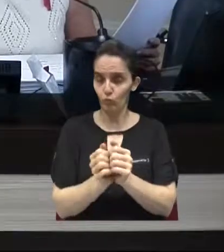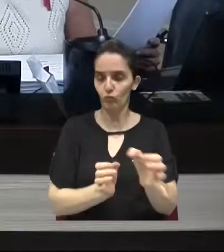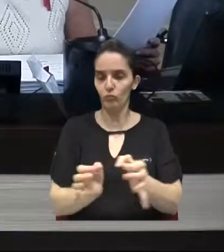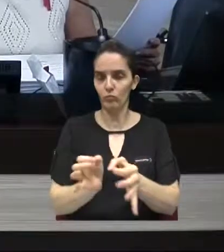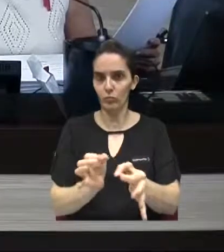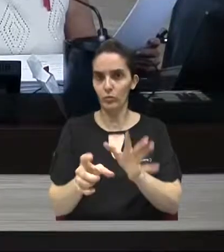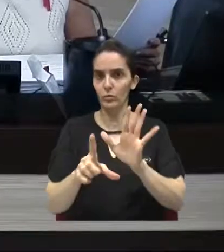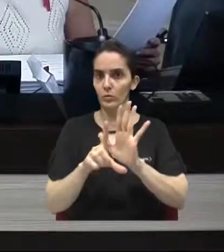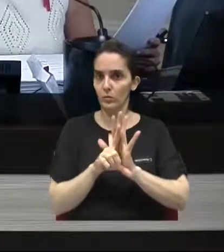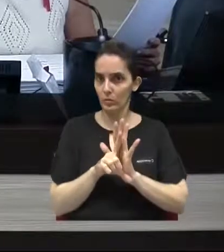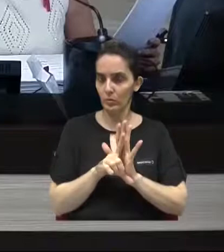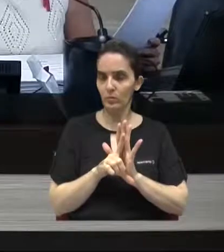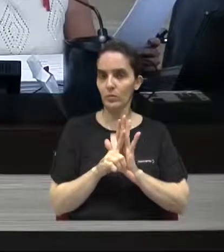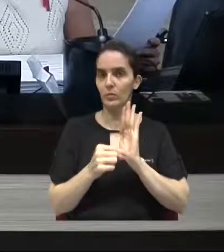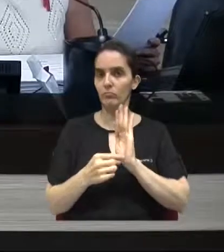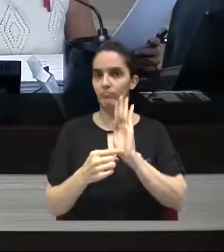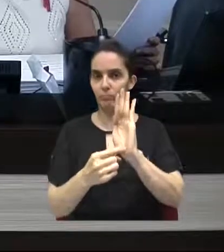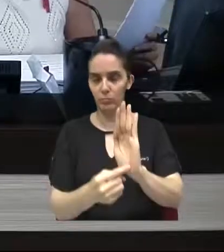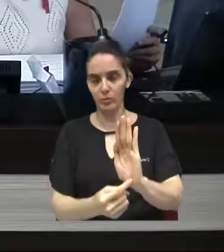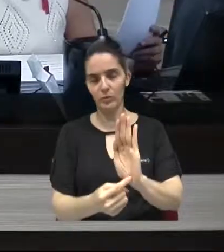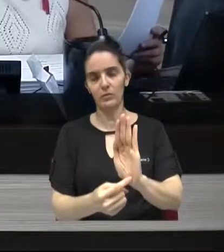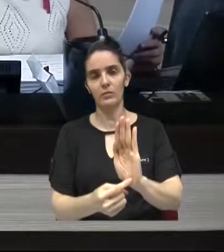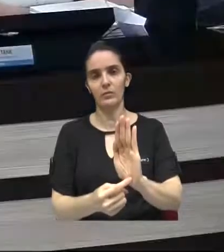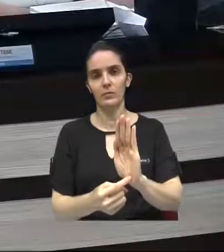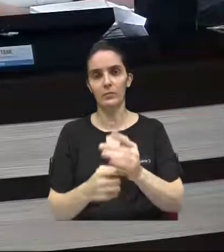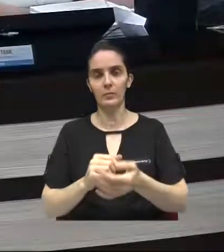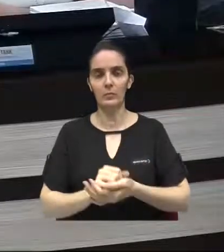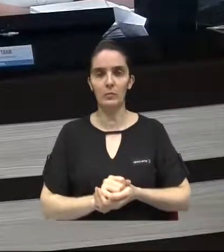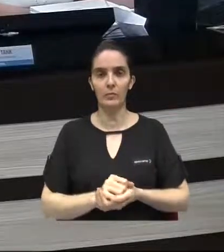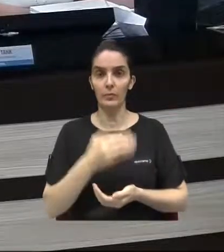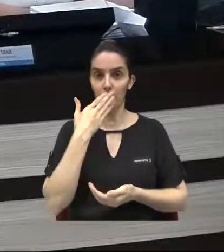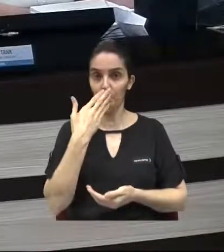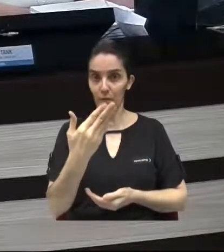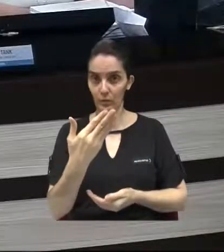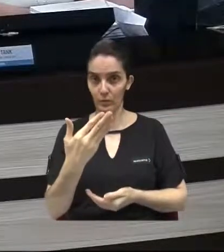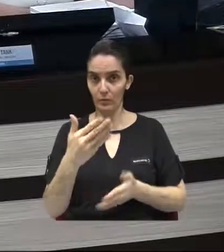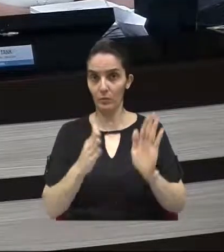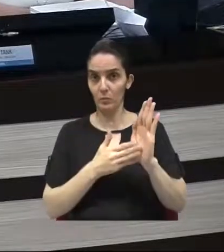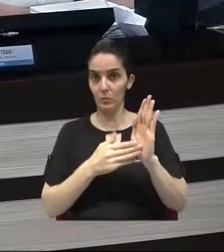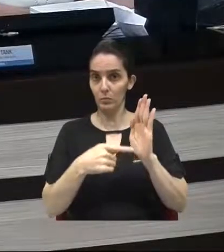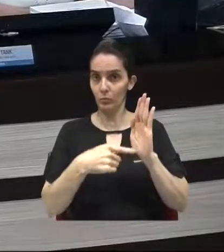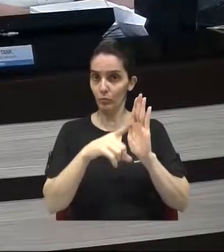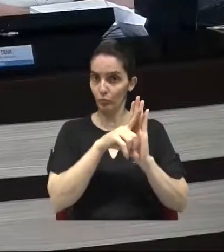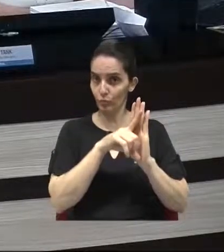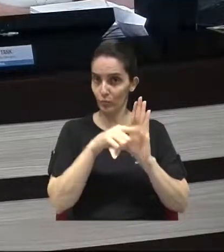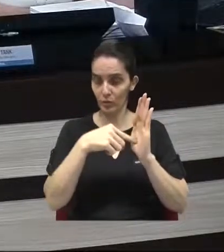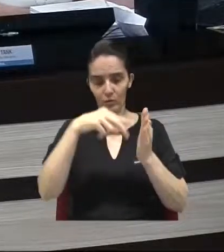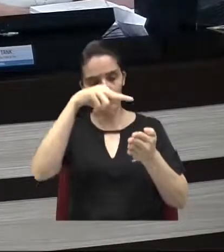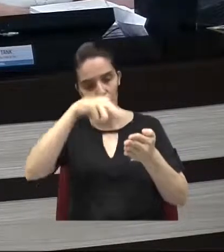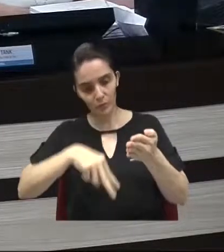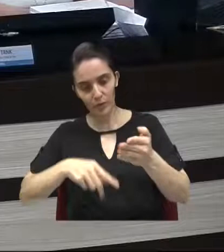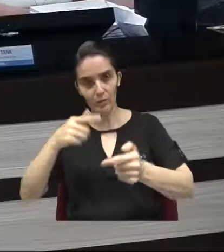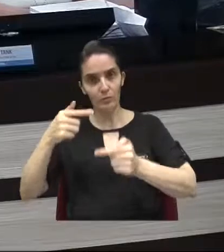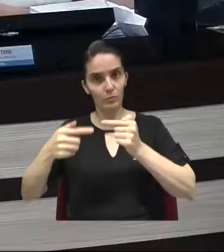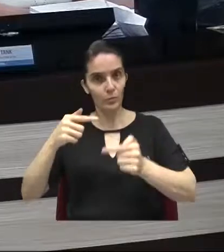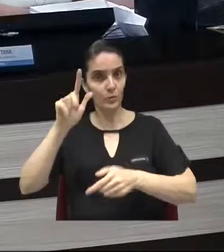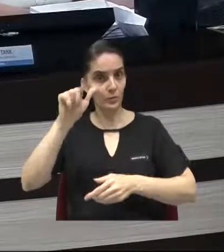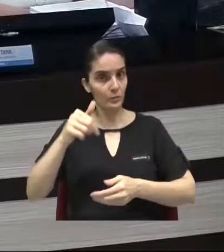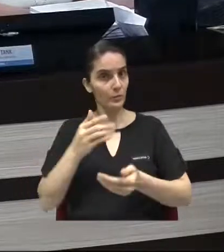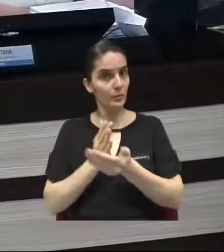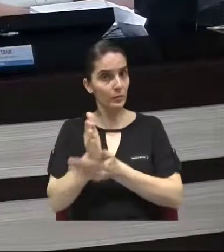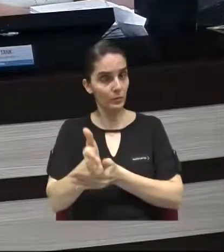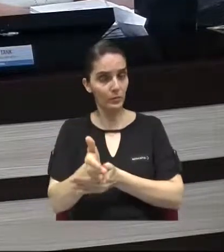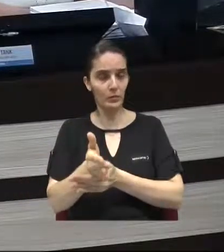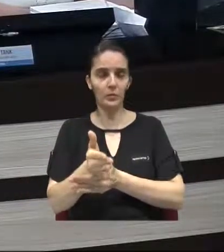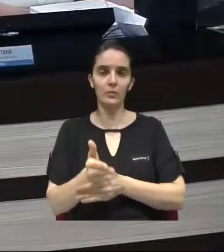parte integrante do projeto de lei ora apresentado. Solicitamos que a presente proposta de lei seja apreciada, discutida e, ao